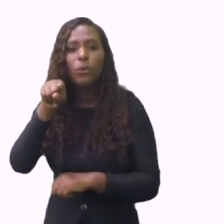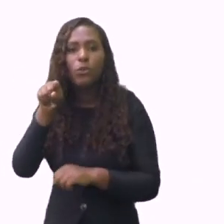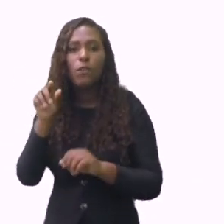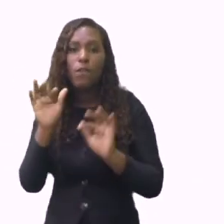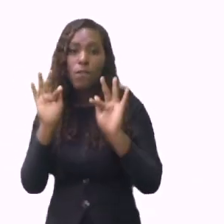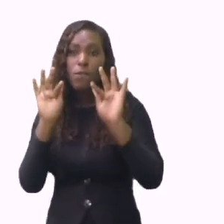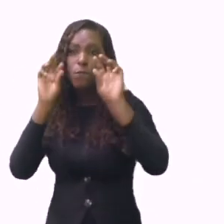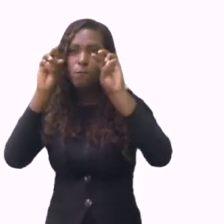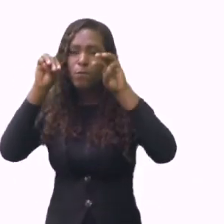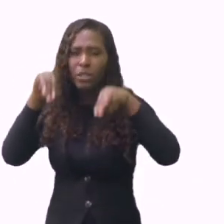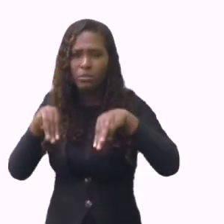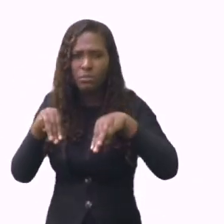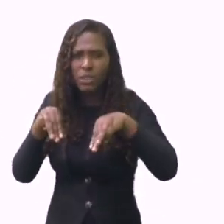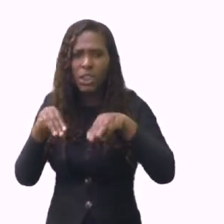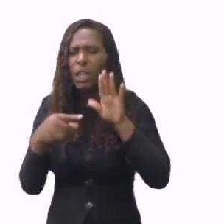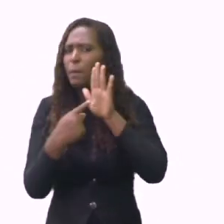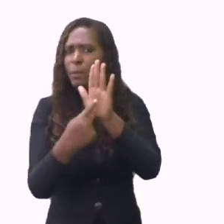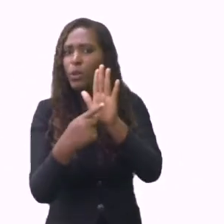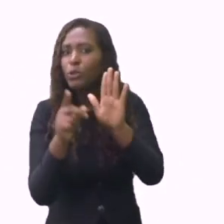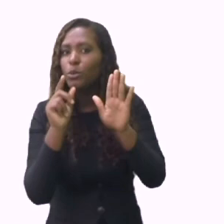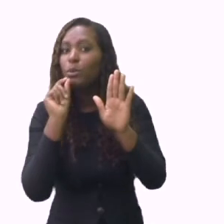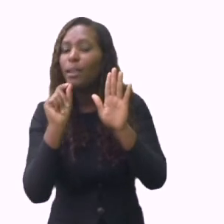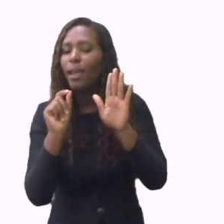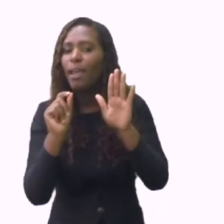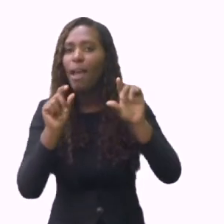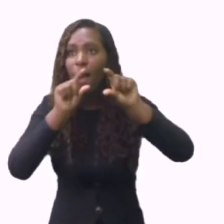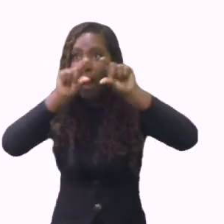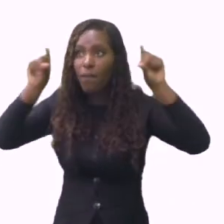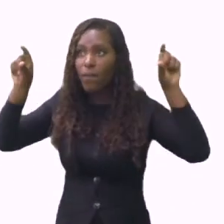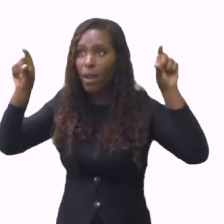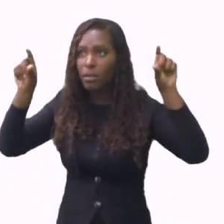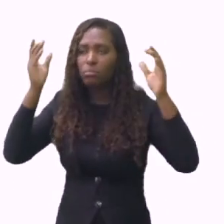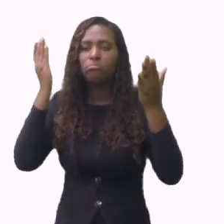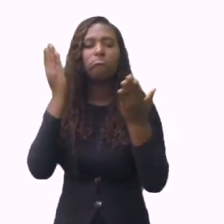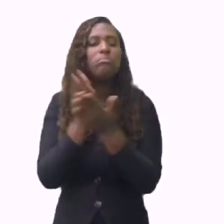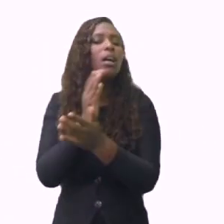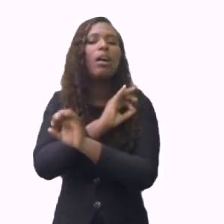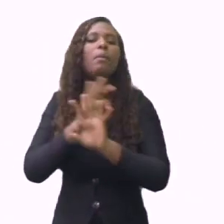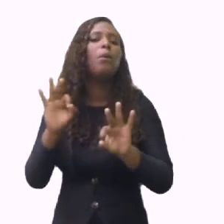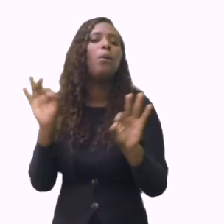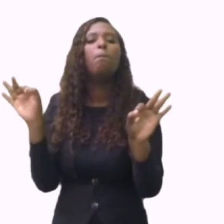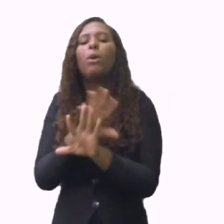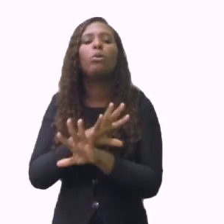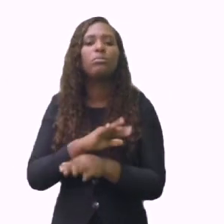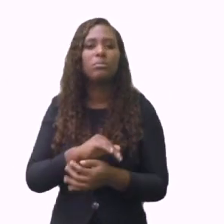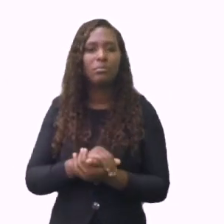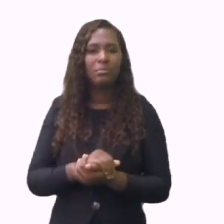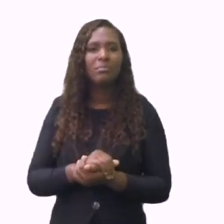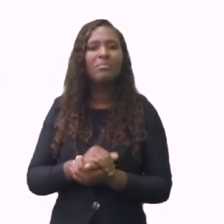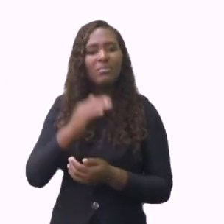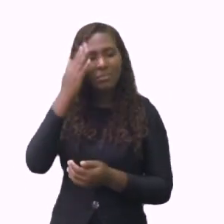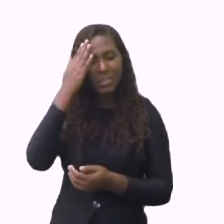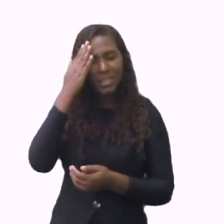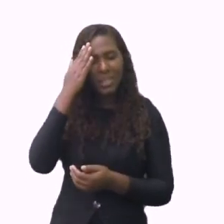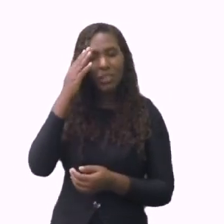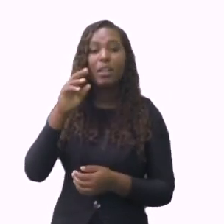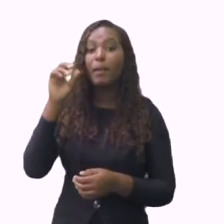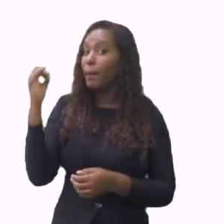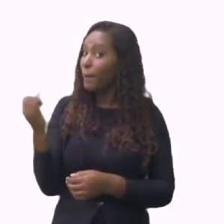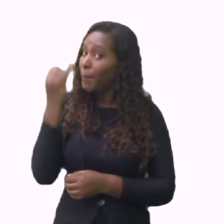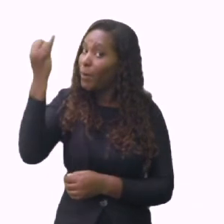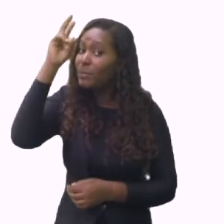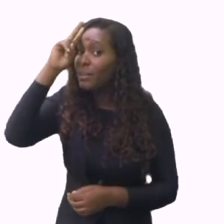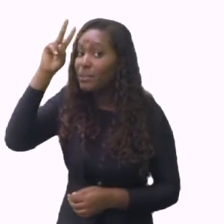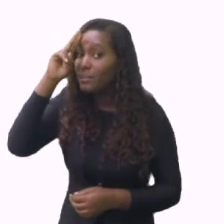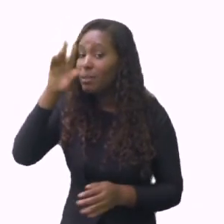Viu só que a ideia aqui é a gente relembrar o nome de cada sinal de pontuação? Agora vamos fazer o seguinte, eu vou